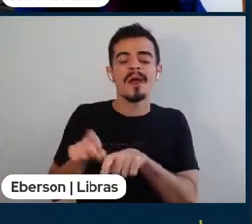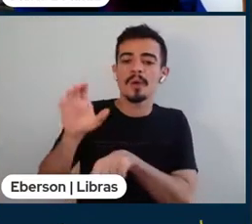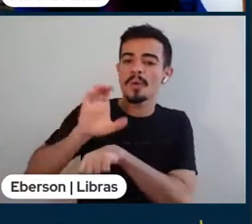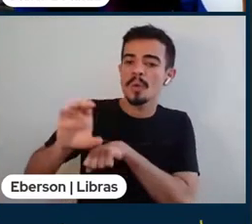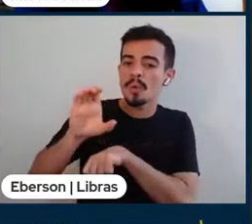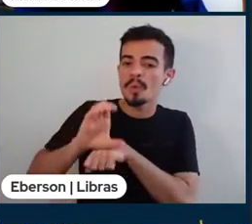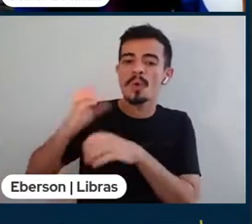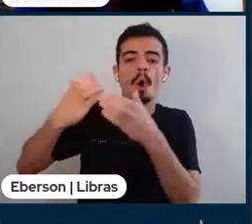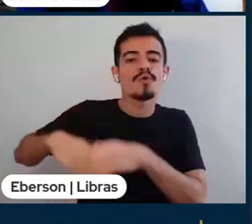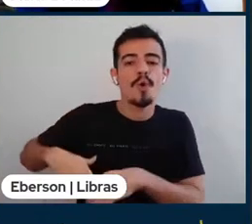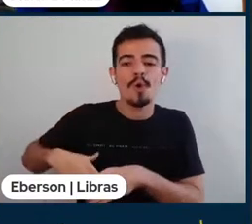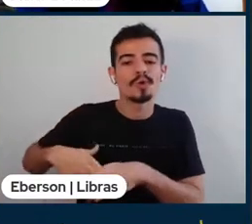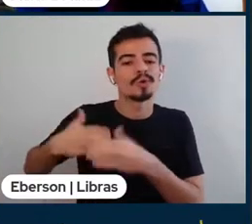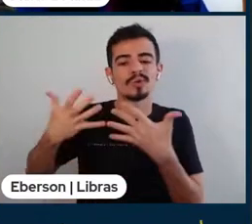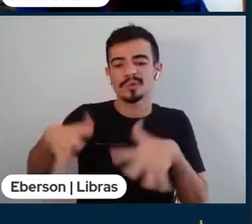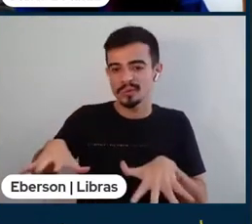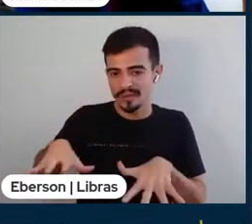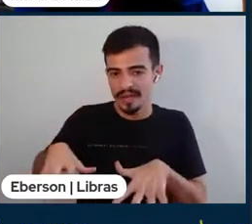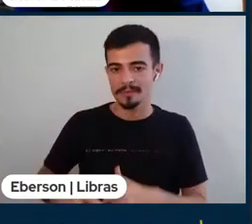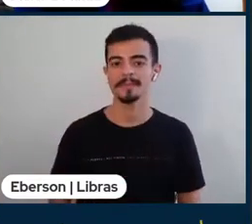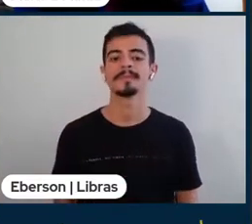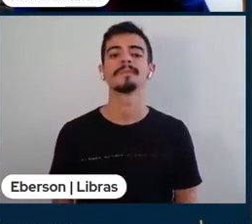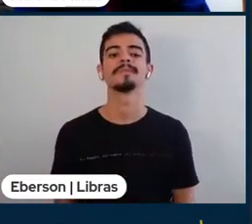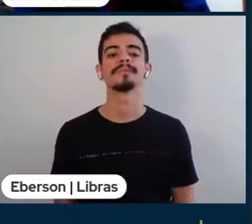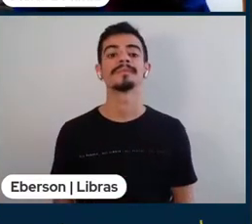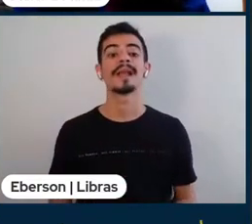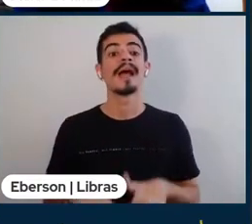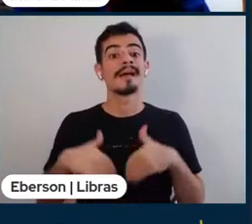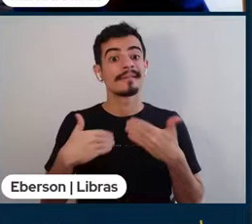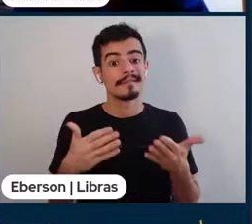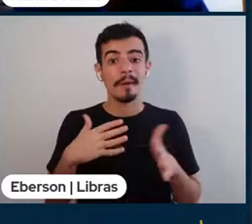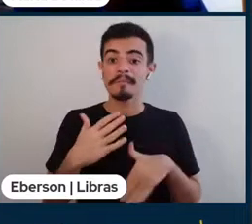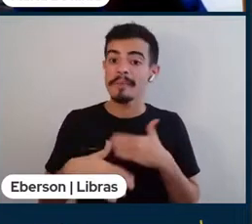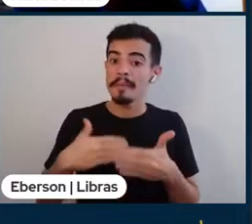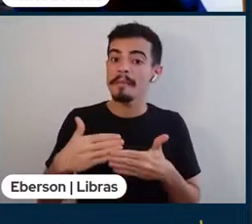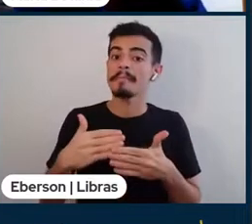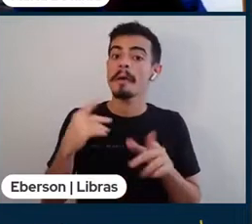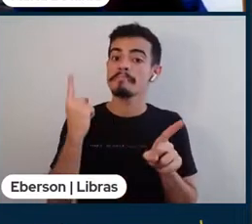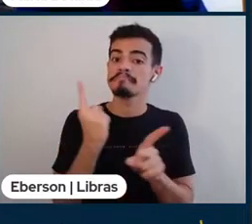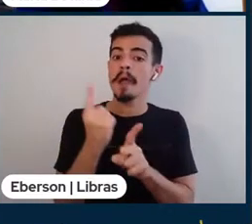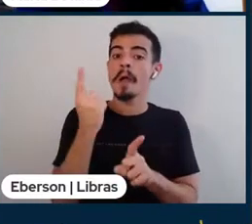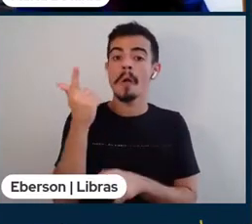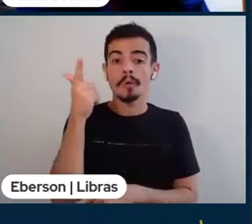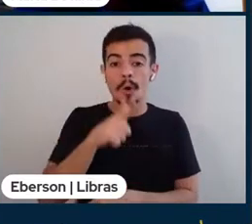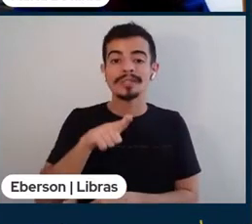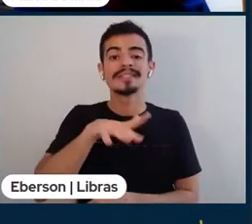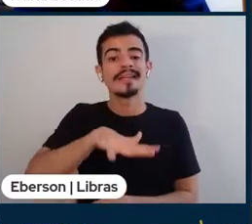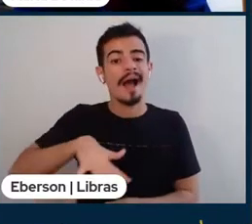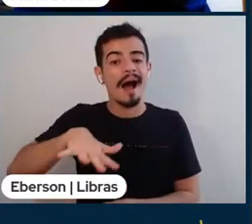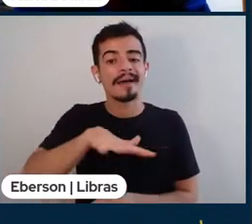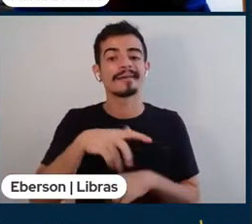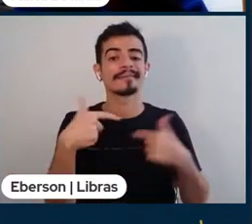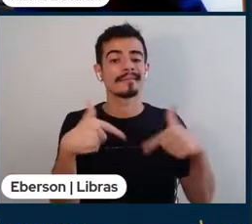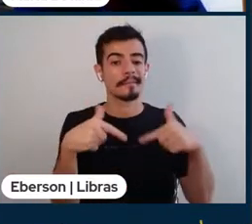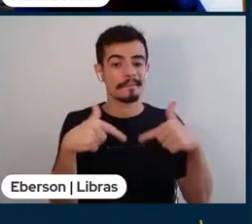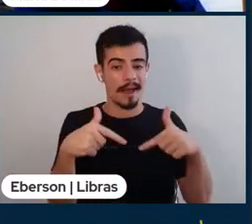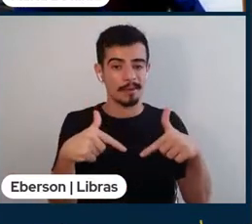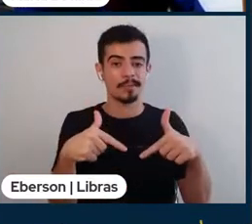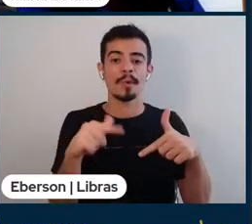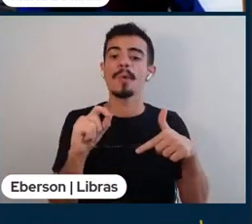Concurso público. Felizmente, consegui entrar no mercado de trabalho. Eu fazia site.